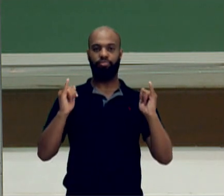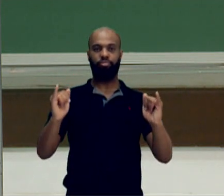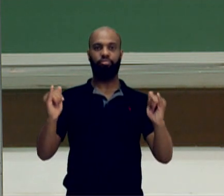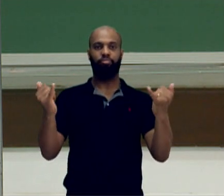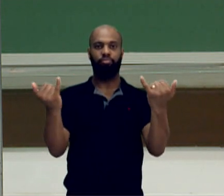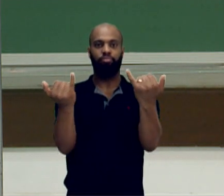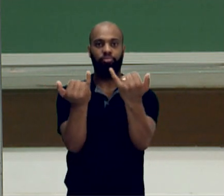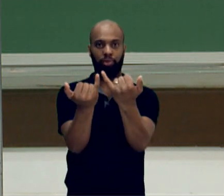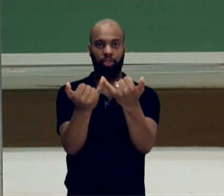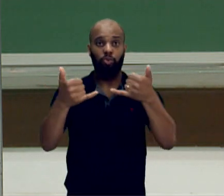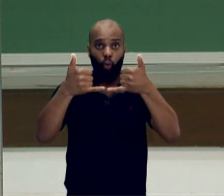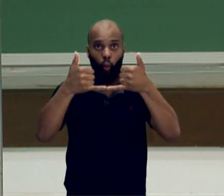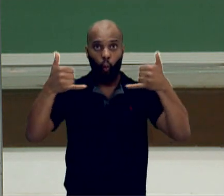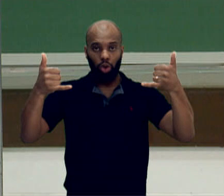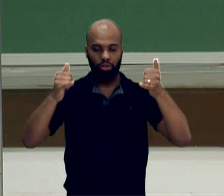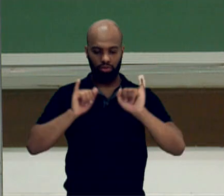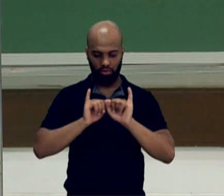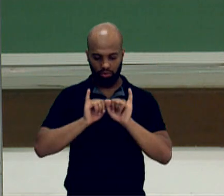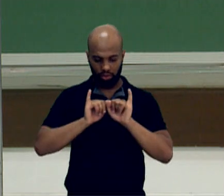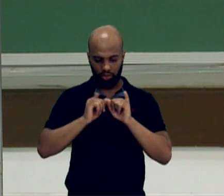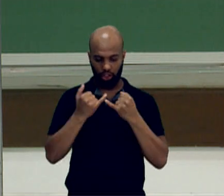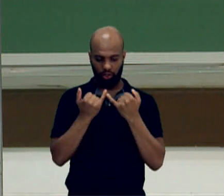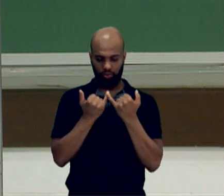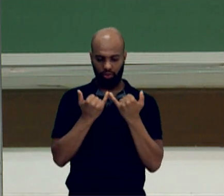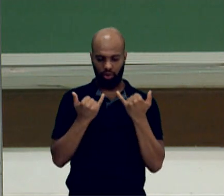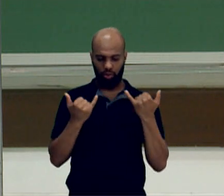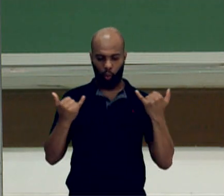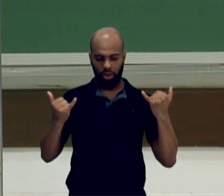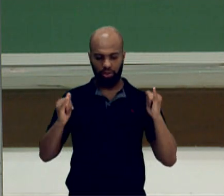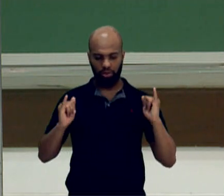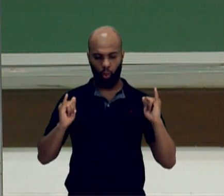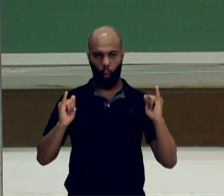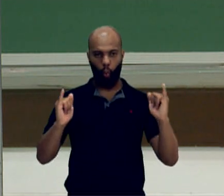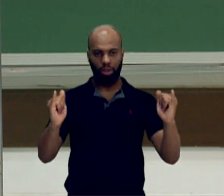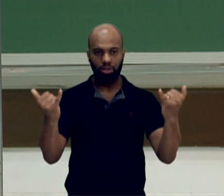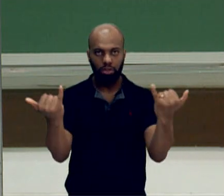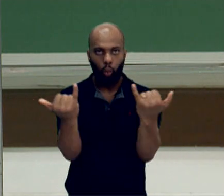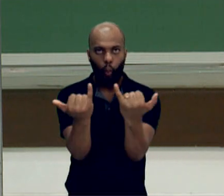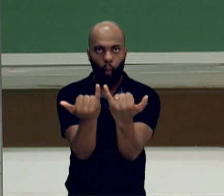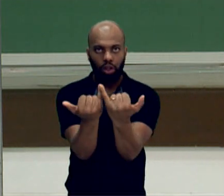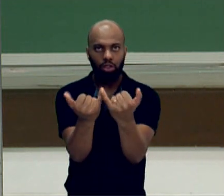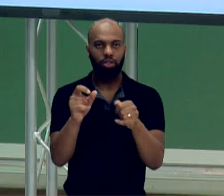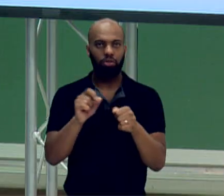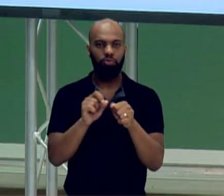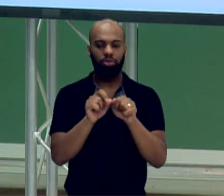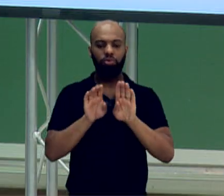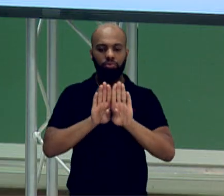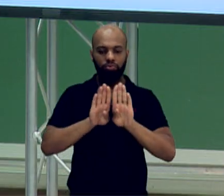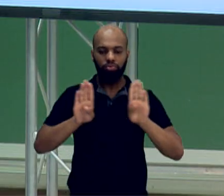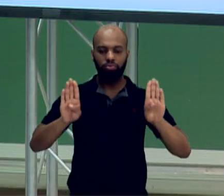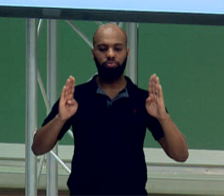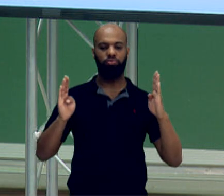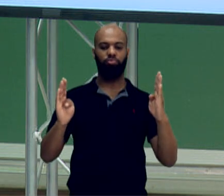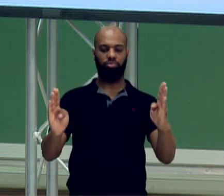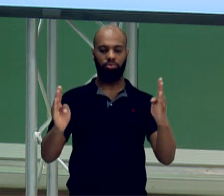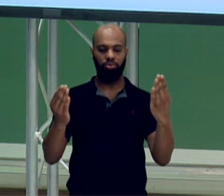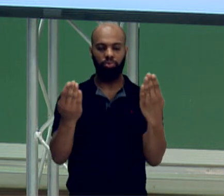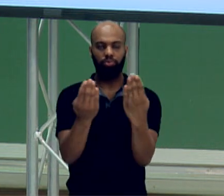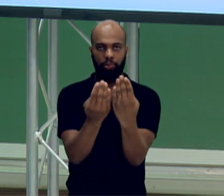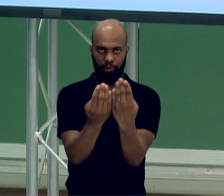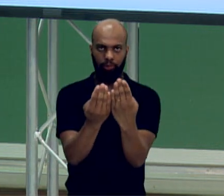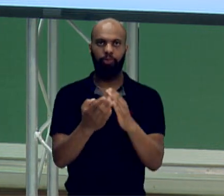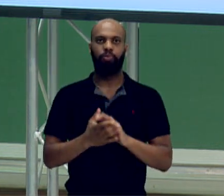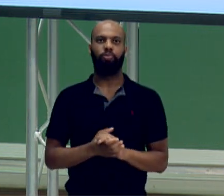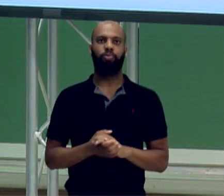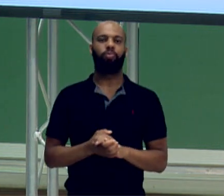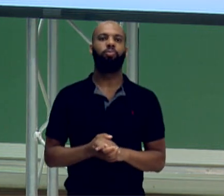vou pegar aqui o meu fio e andar com esse fio aqui, ó, né? Contornar, não vou andar com fio, né? Porque se eu andar com